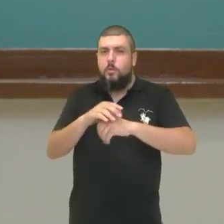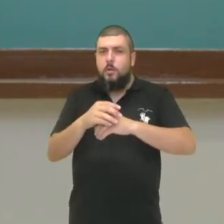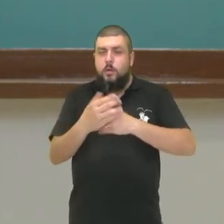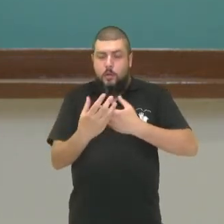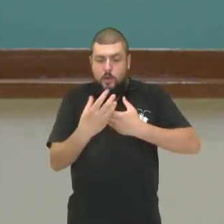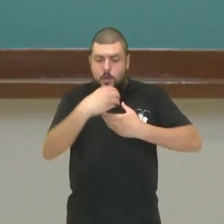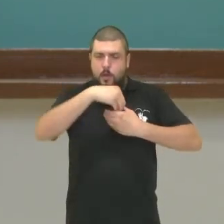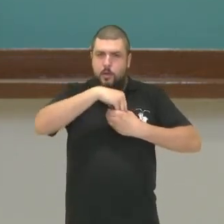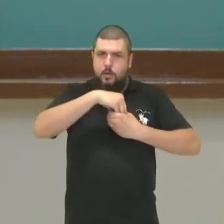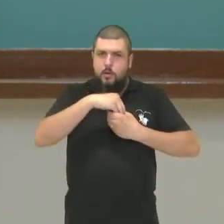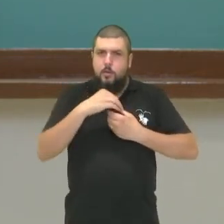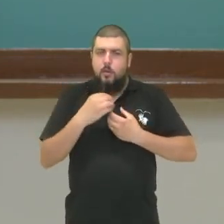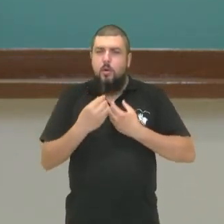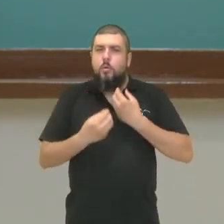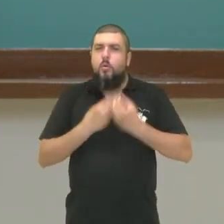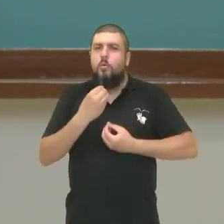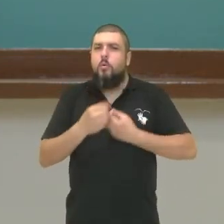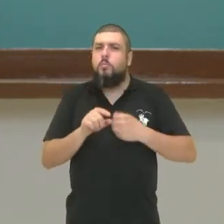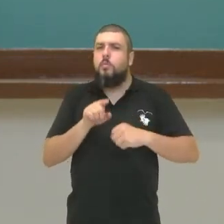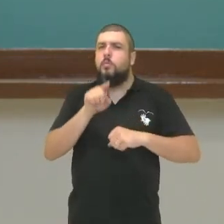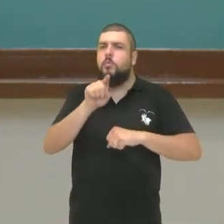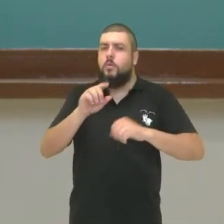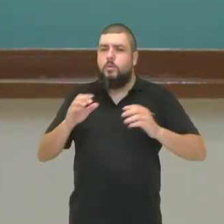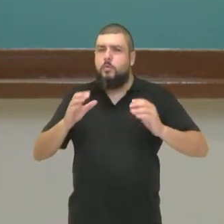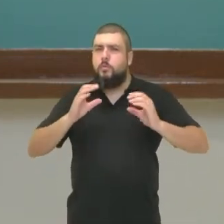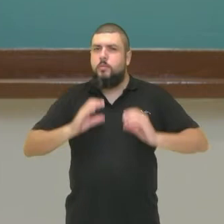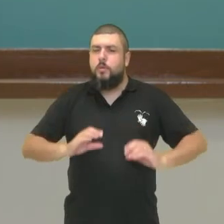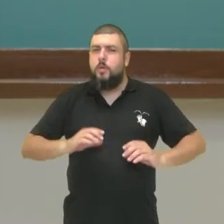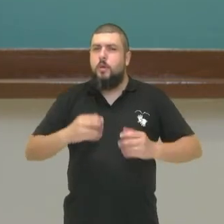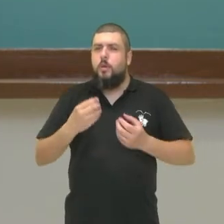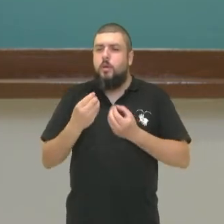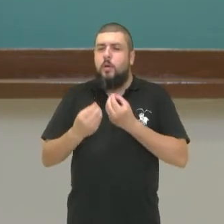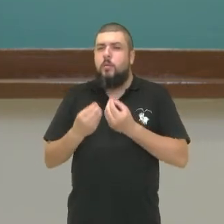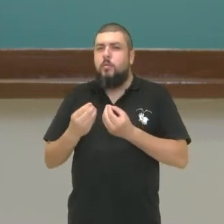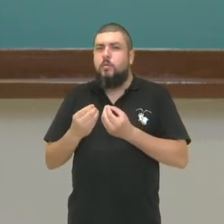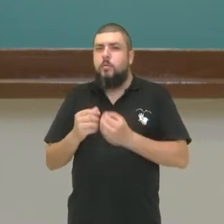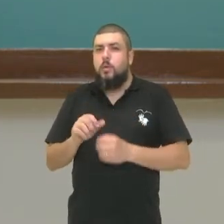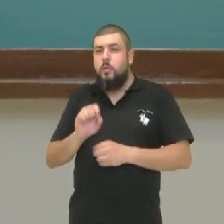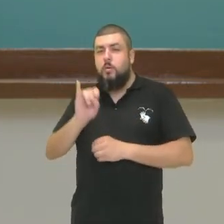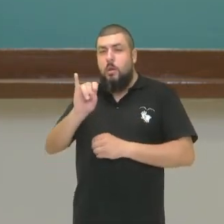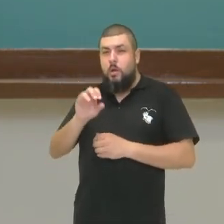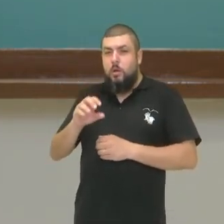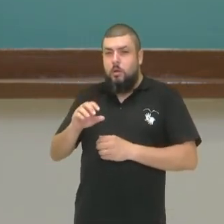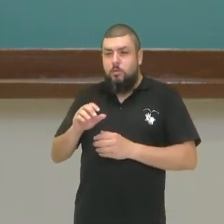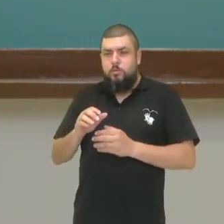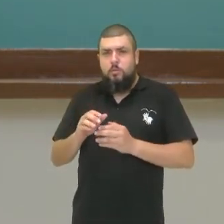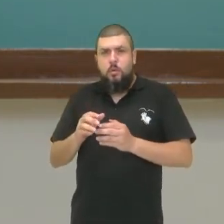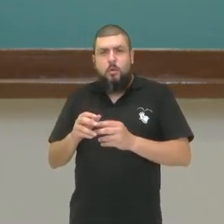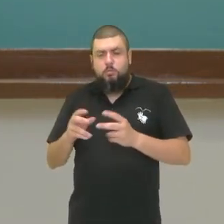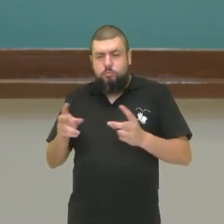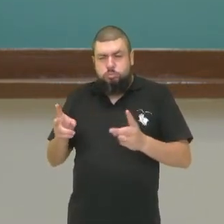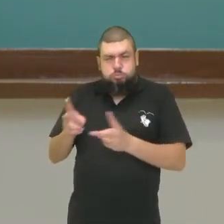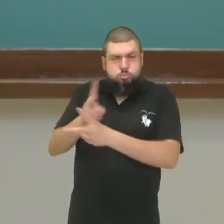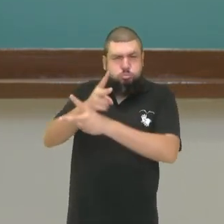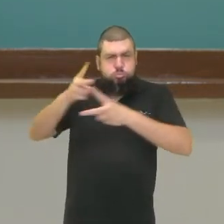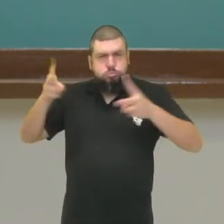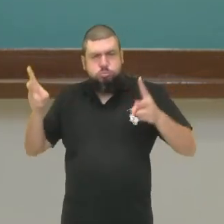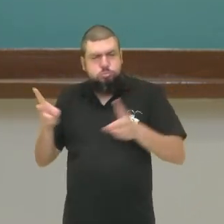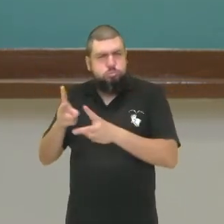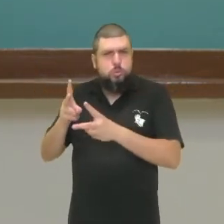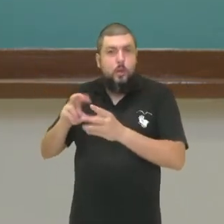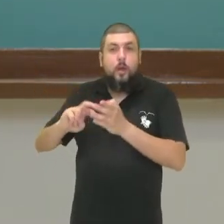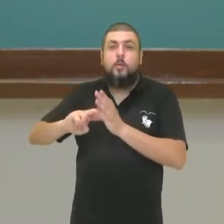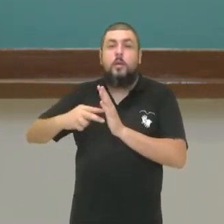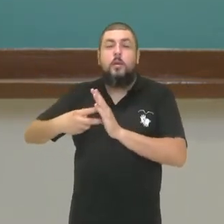se comporta nesses dois momentos, né? Se expressando ali em meio a tempestades ou em